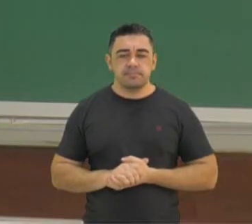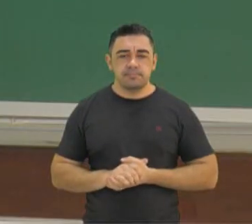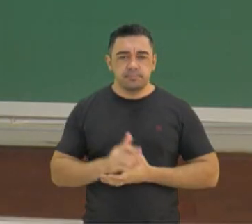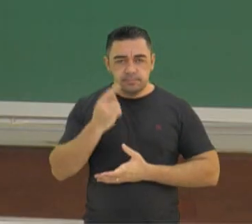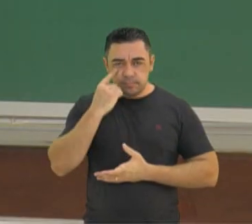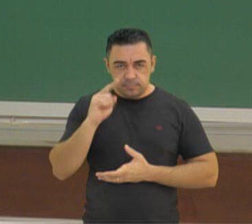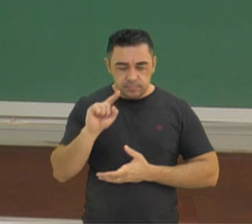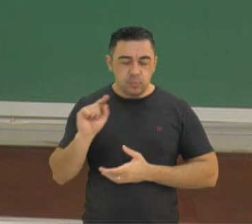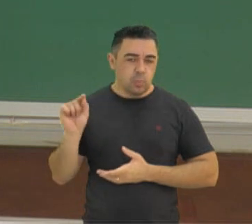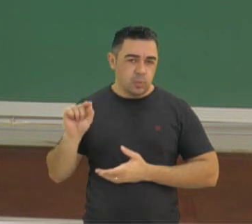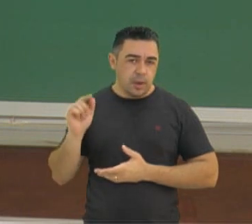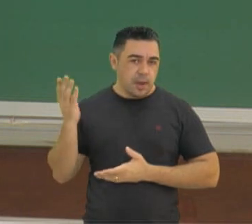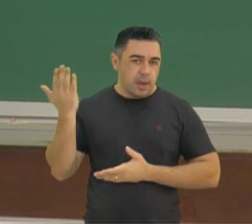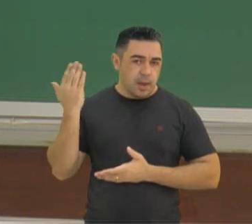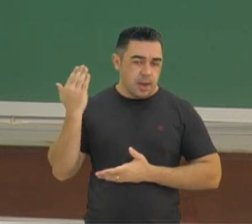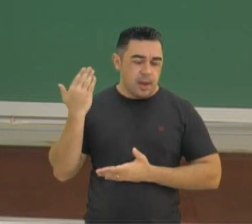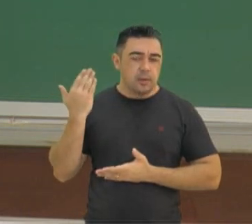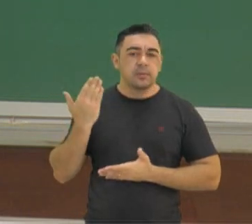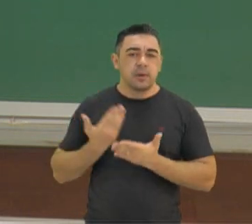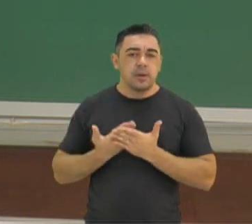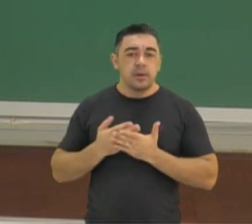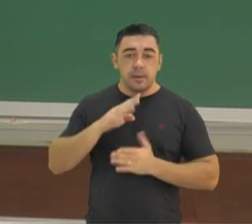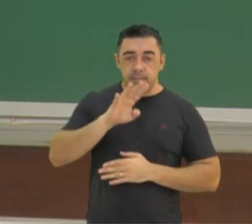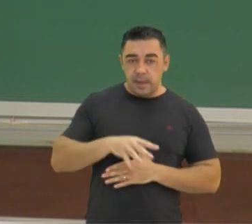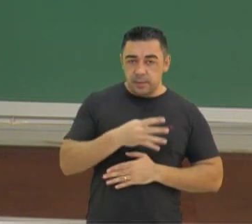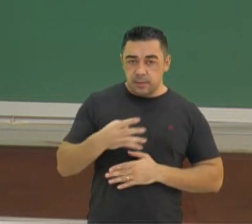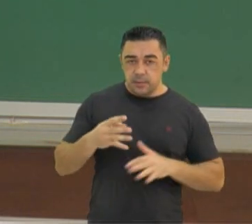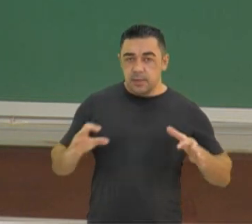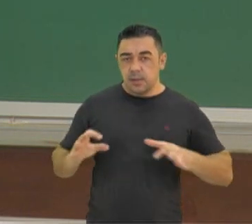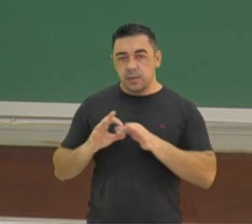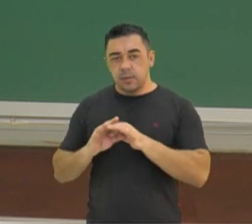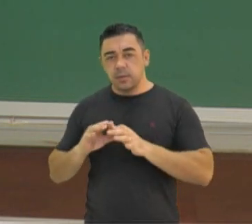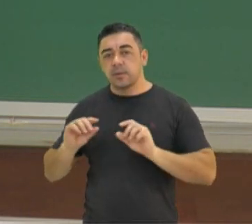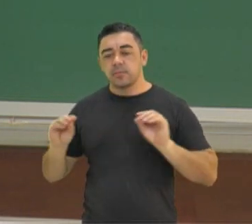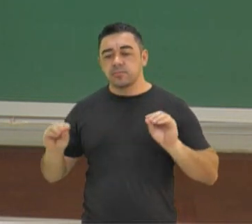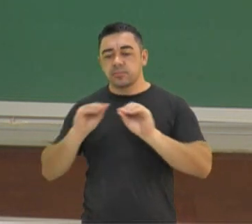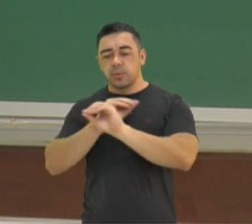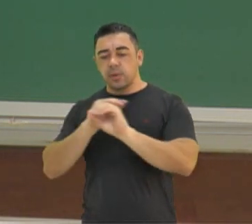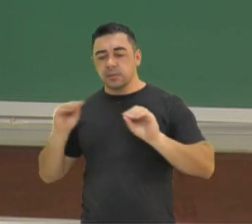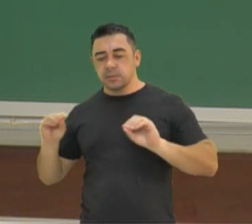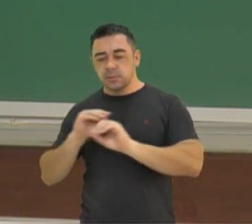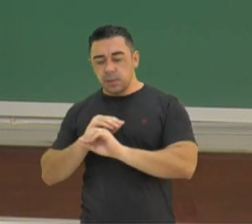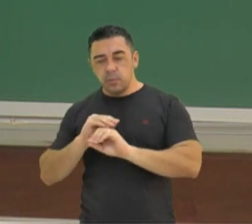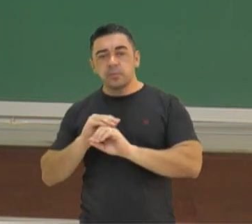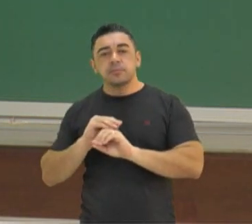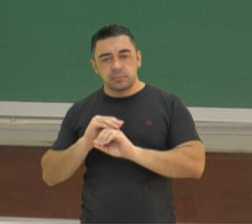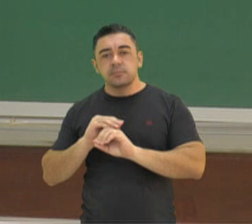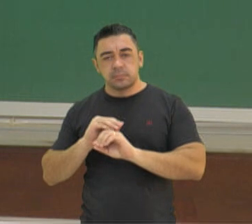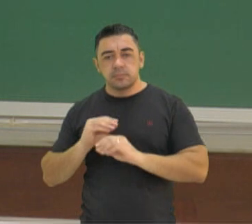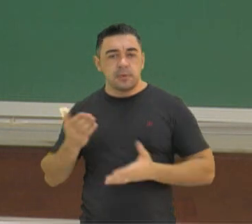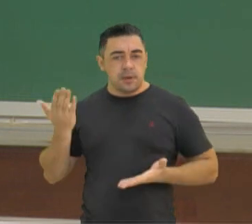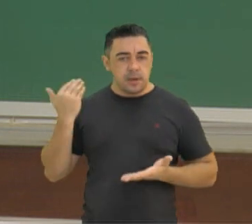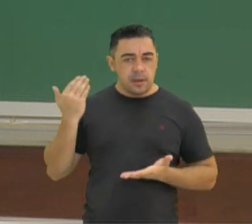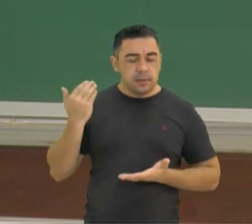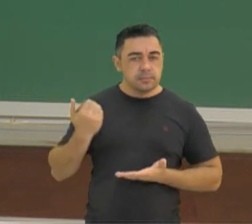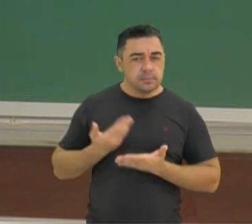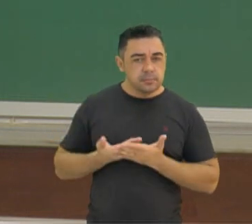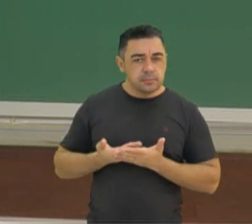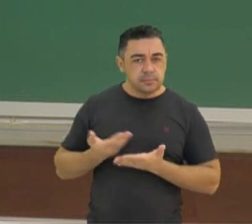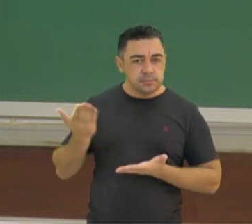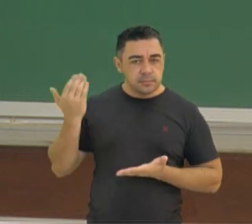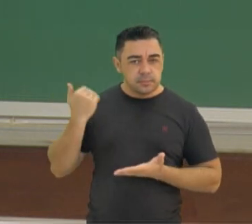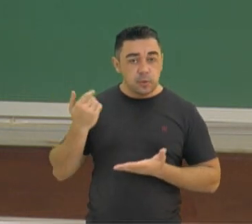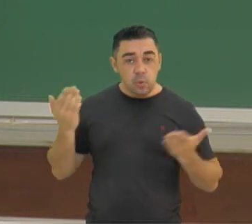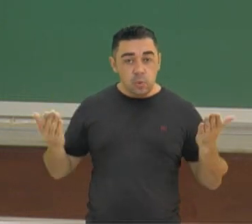Então vimos na aula anterior, matrizes associadas a um sistema linear. Então esse é o assunto da aula anterior.